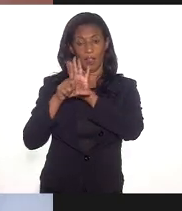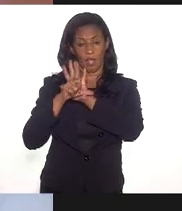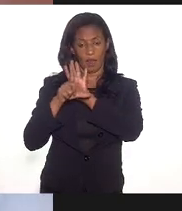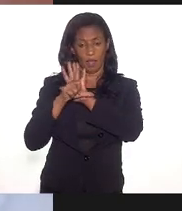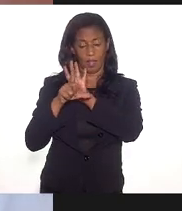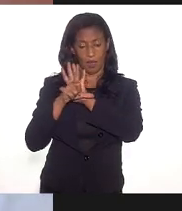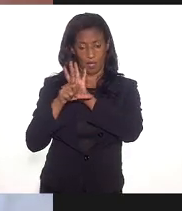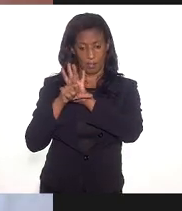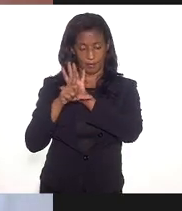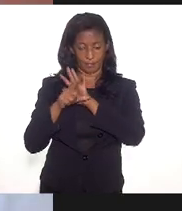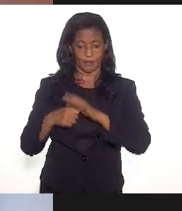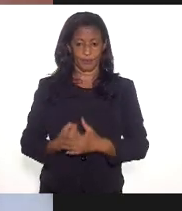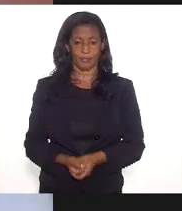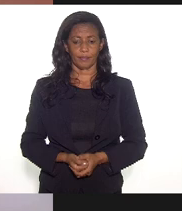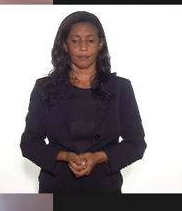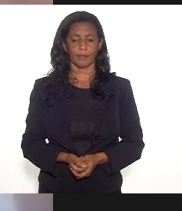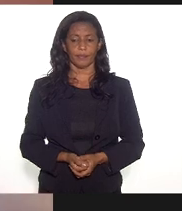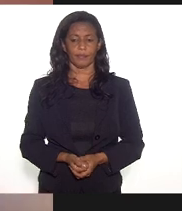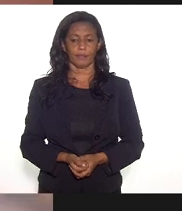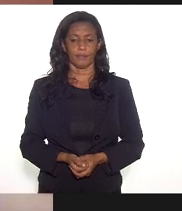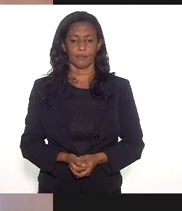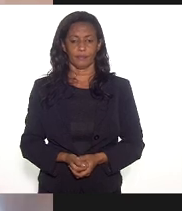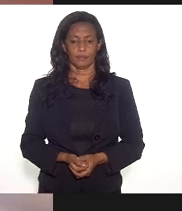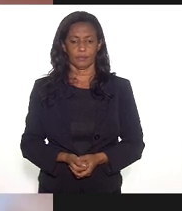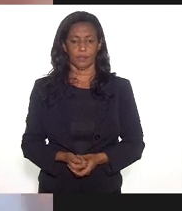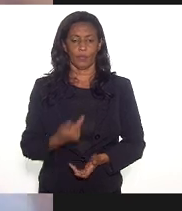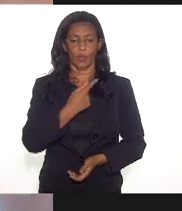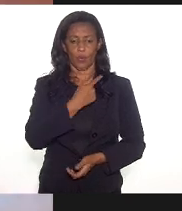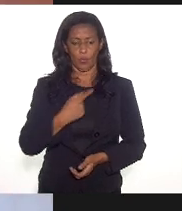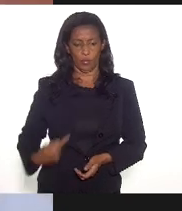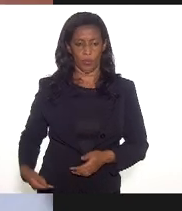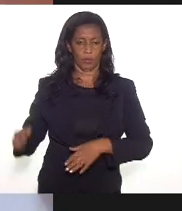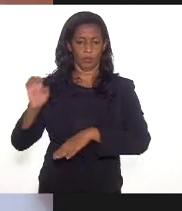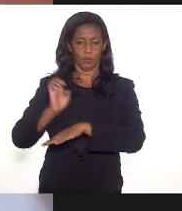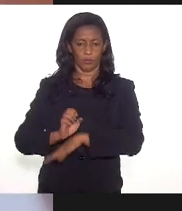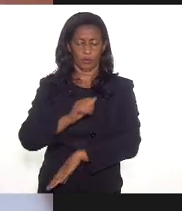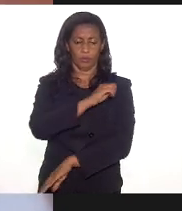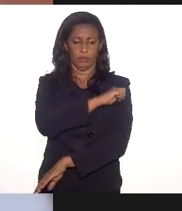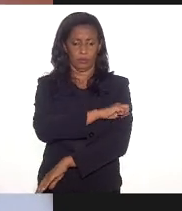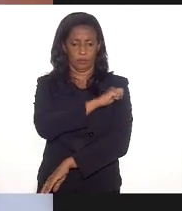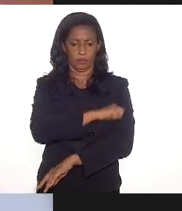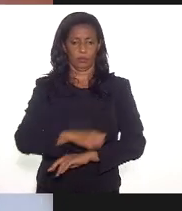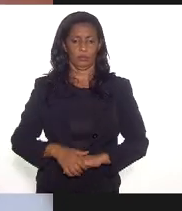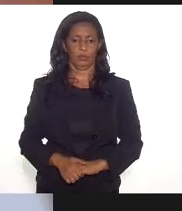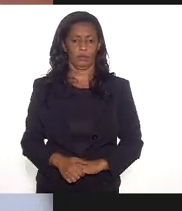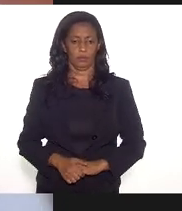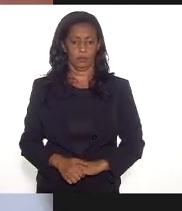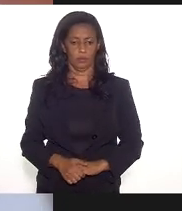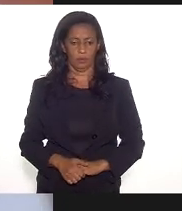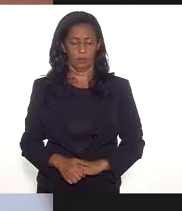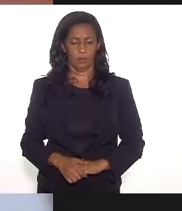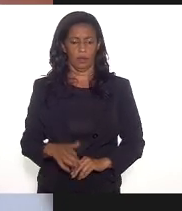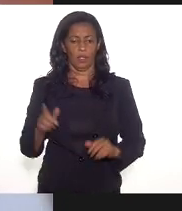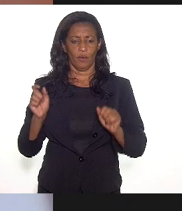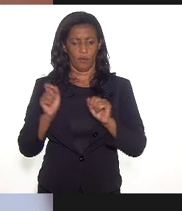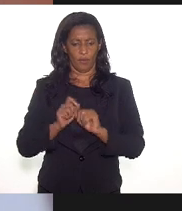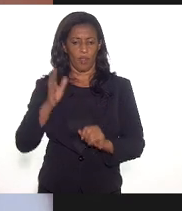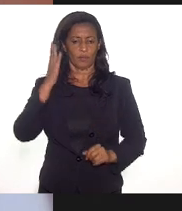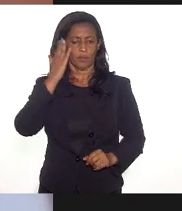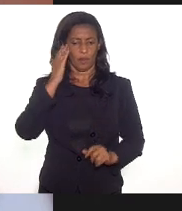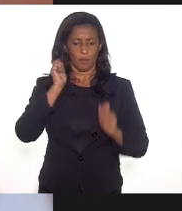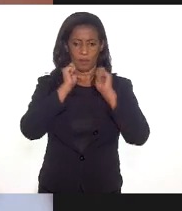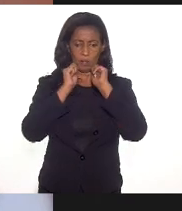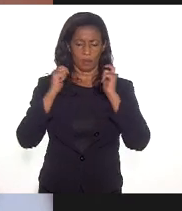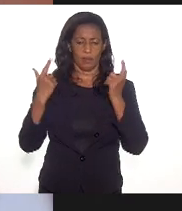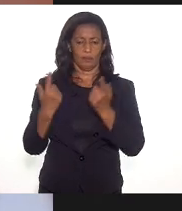E diz assim: o governador do Estado do Rio de Janeiro, faço saber que a Assembleia Legislativa do